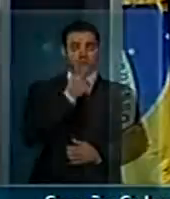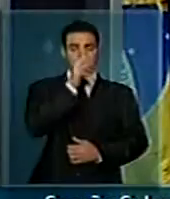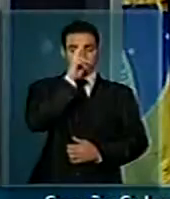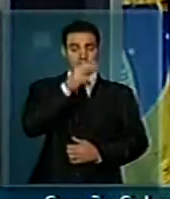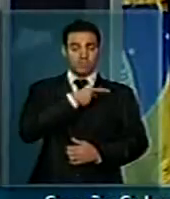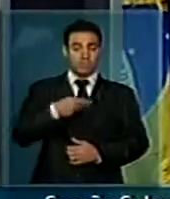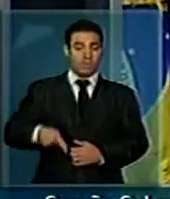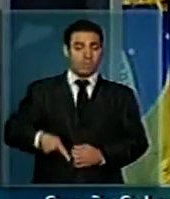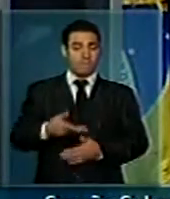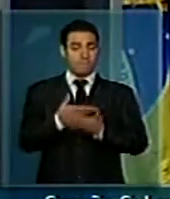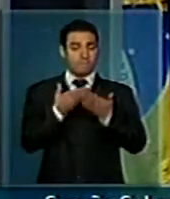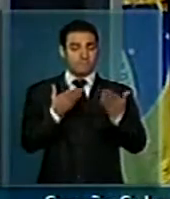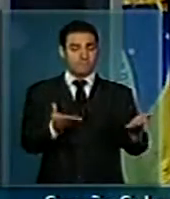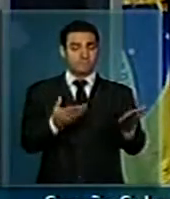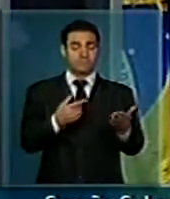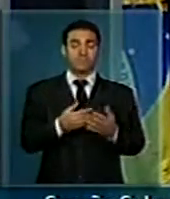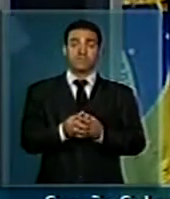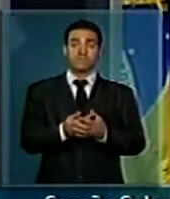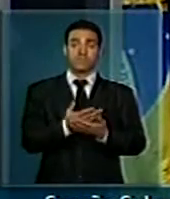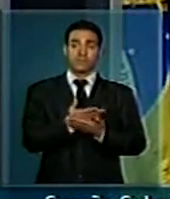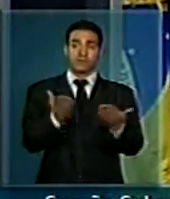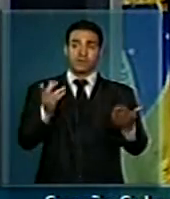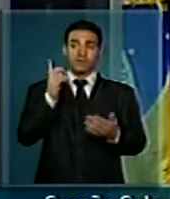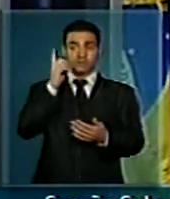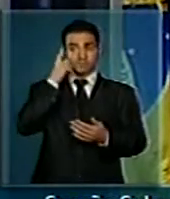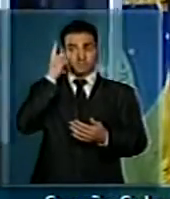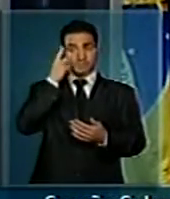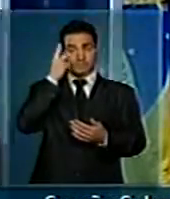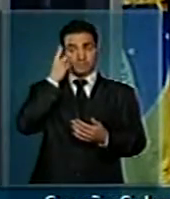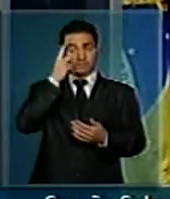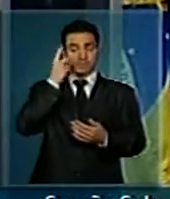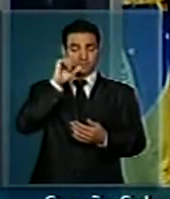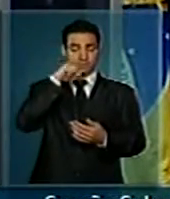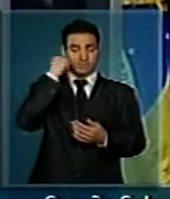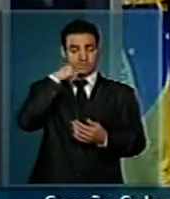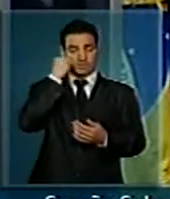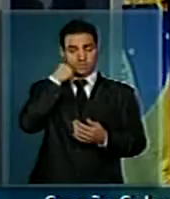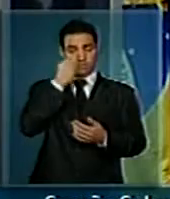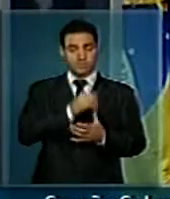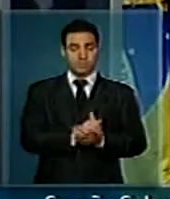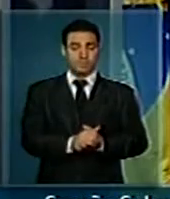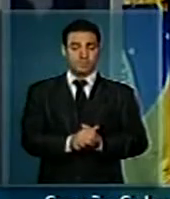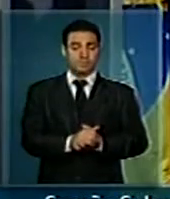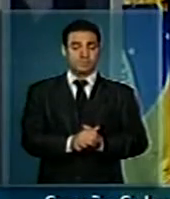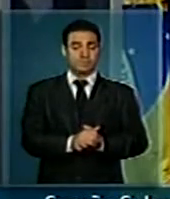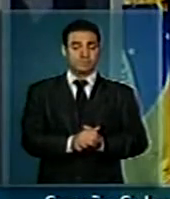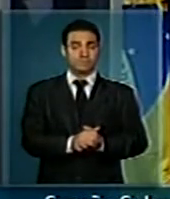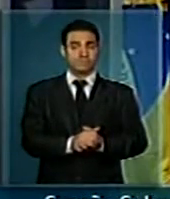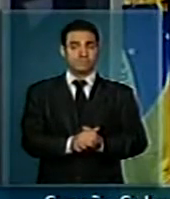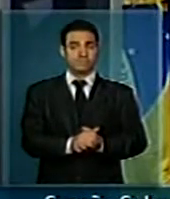Presidente, senhoras e senhores deputados e senadores,